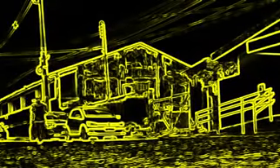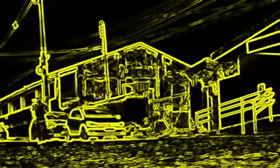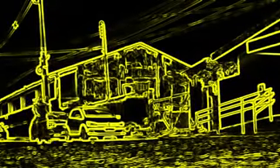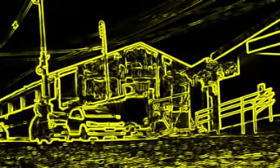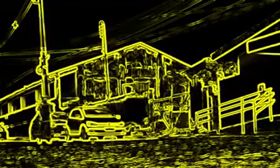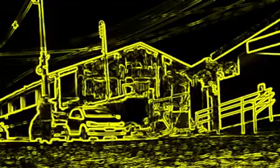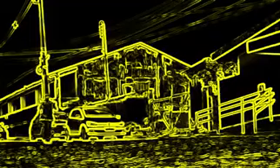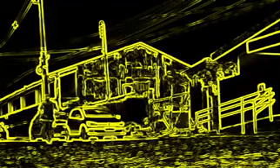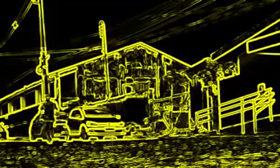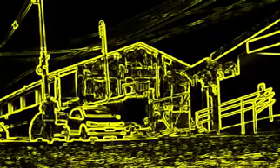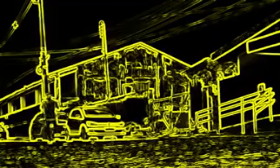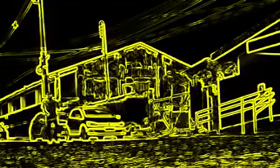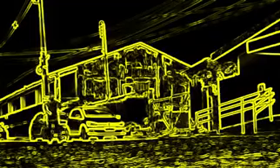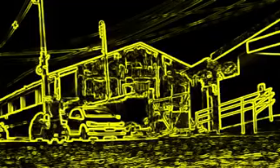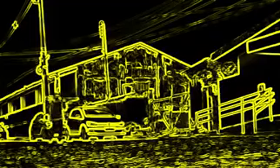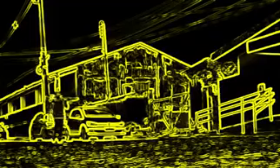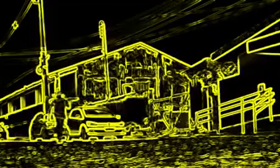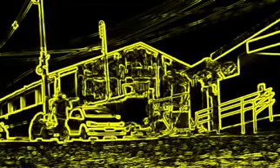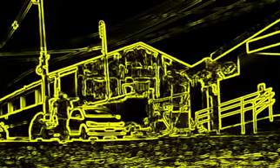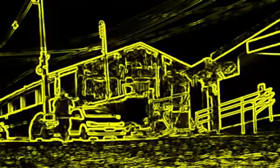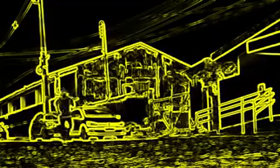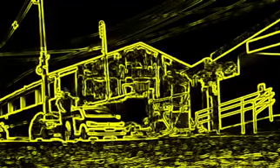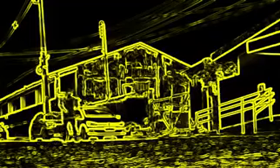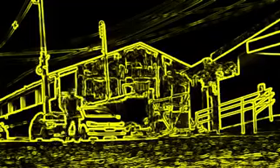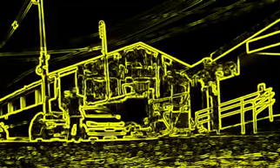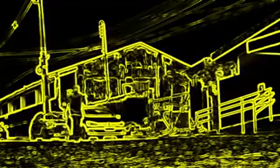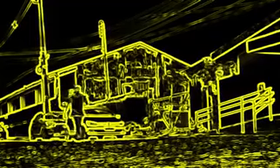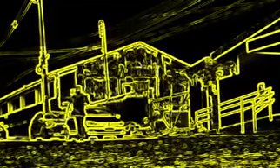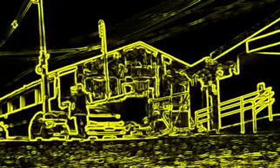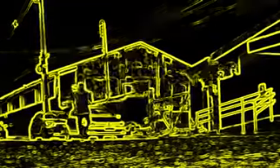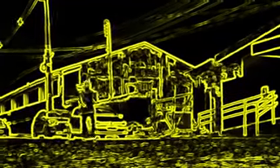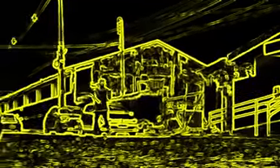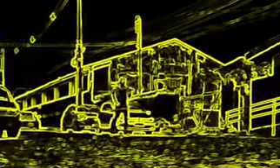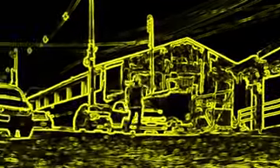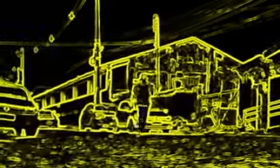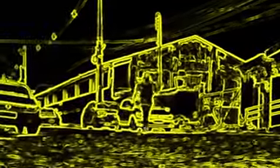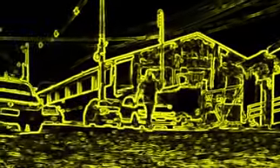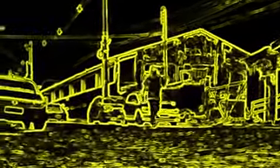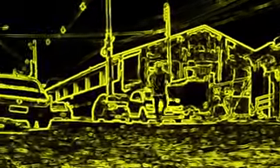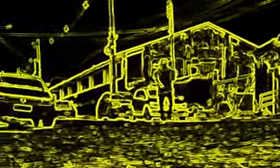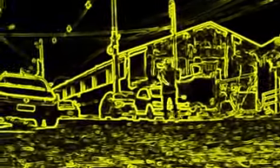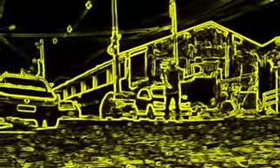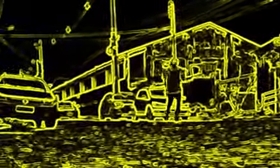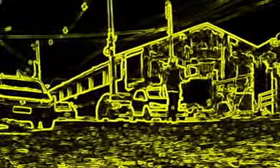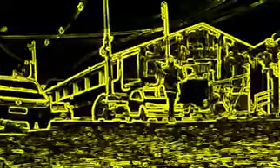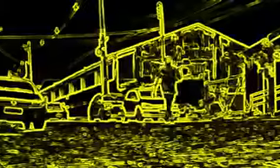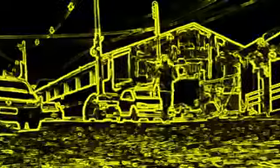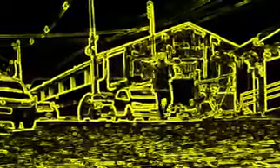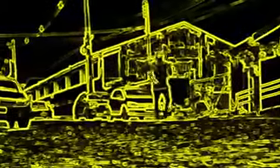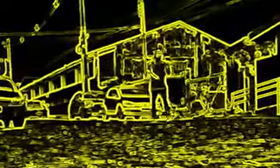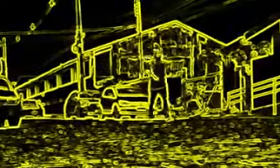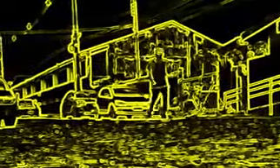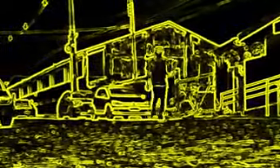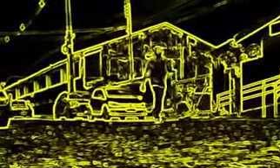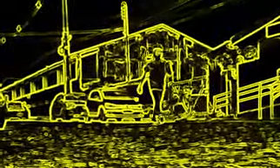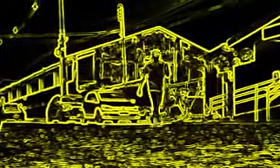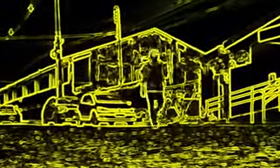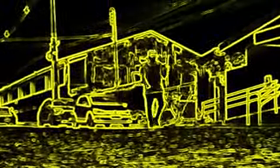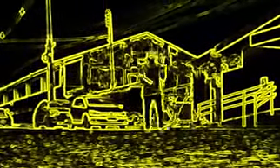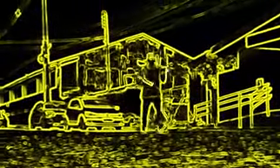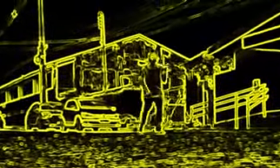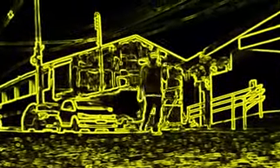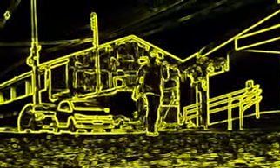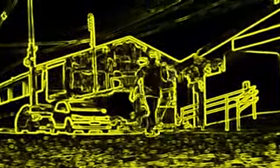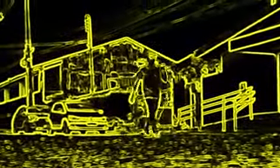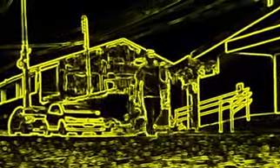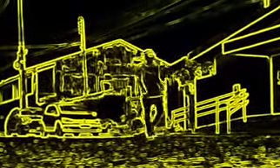Seu amor de presente, tudo isso um dia vai passar. Mas meu coração não quer